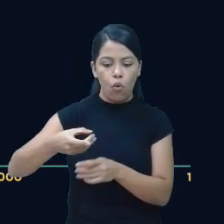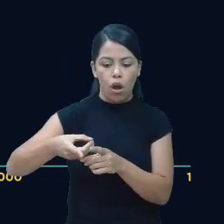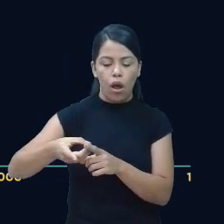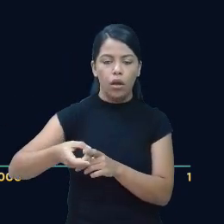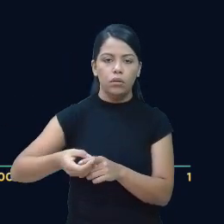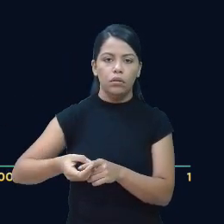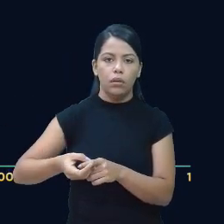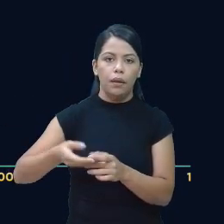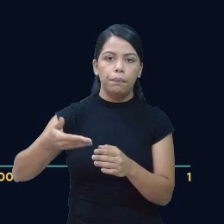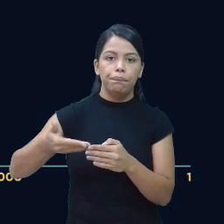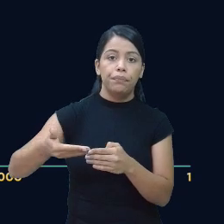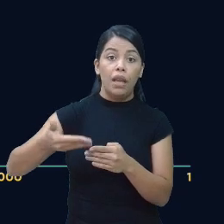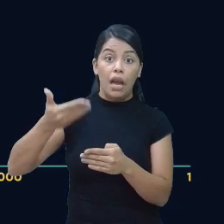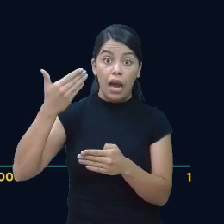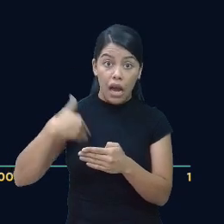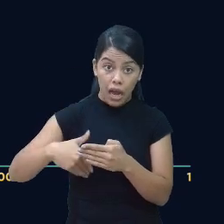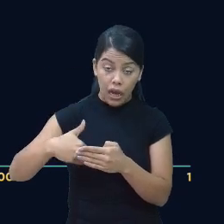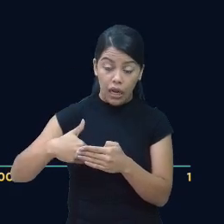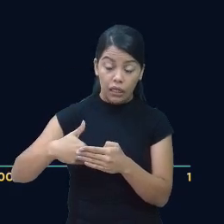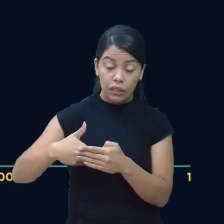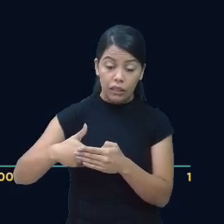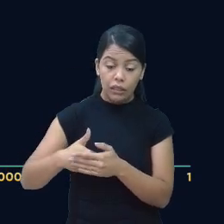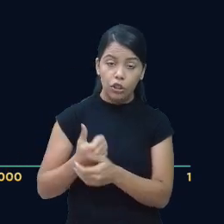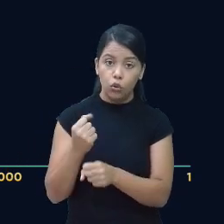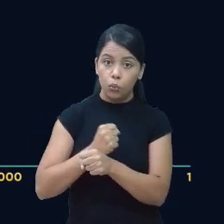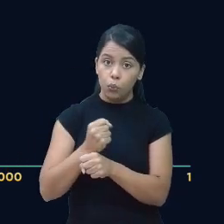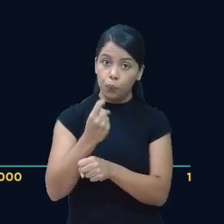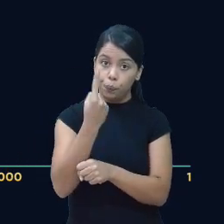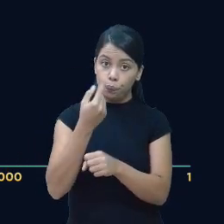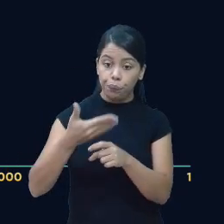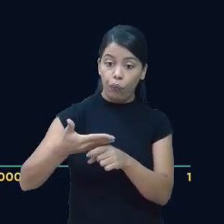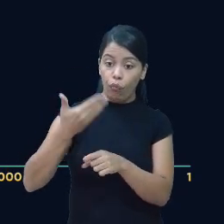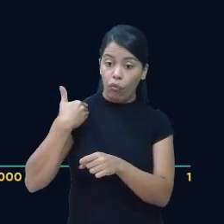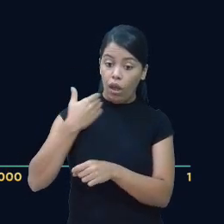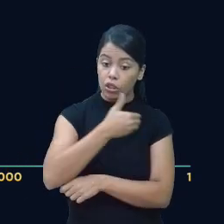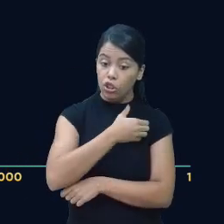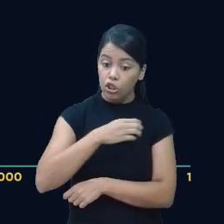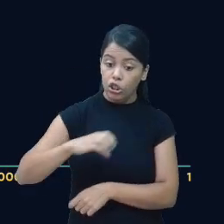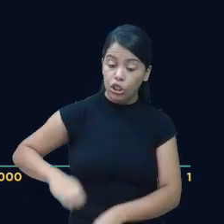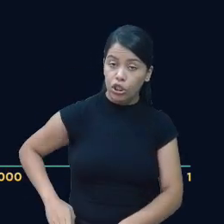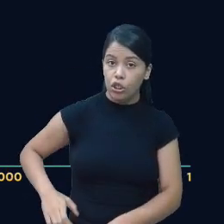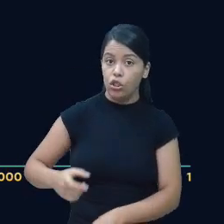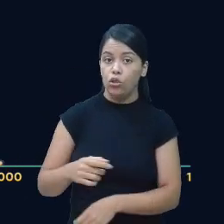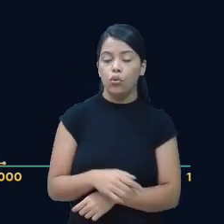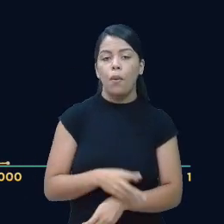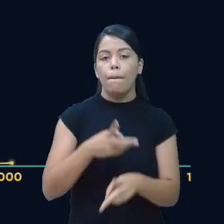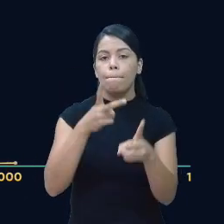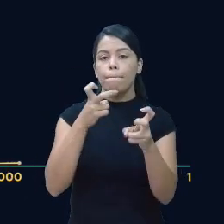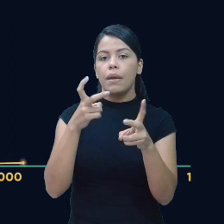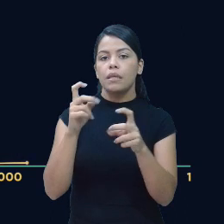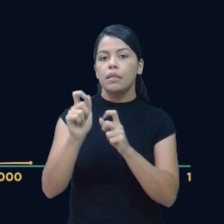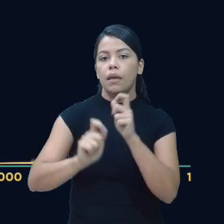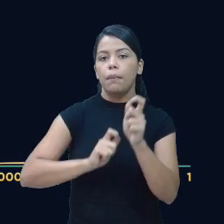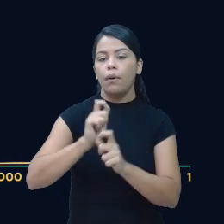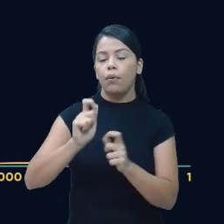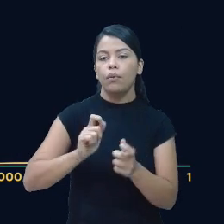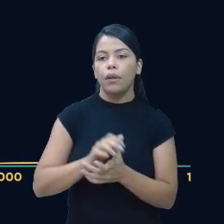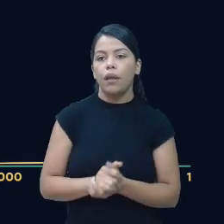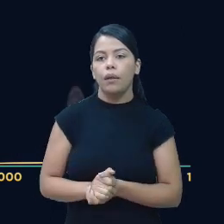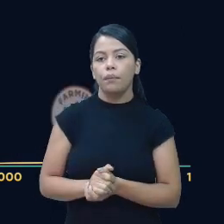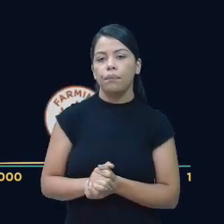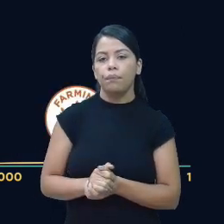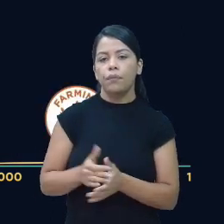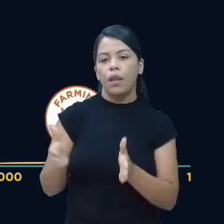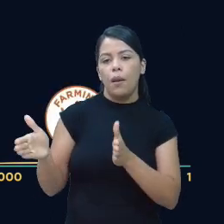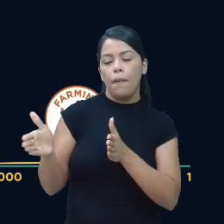chama aqui é o nascimento de Cristo, tá certo? Então perceba que nesse contexto aí, ó, todo esse período de